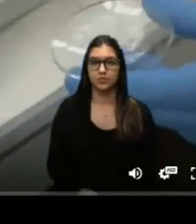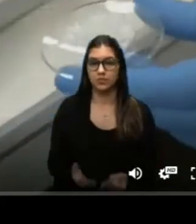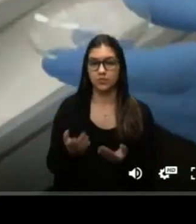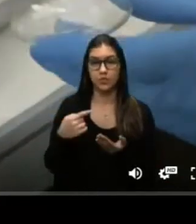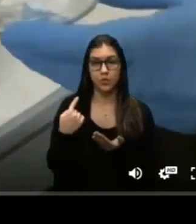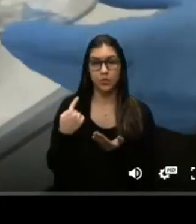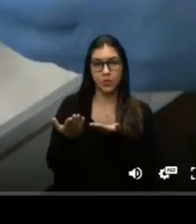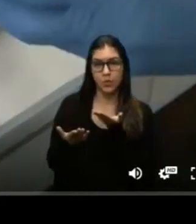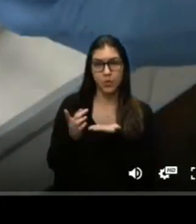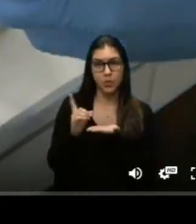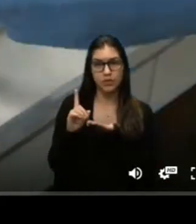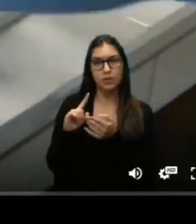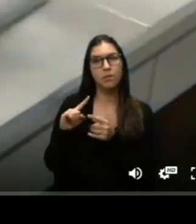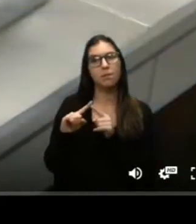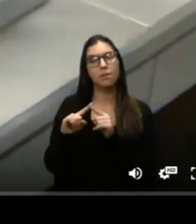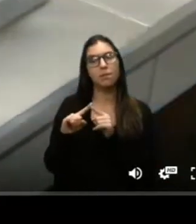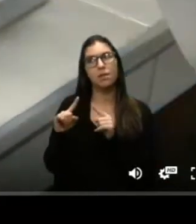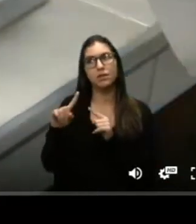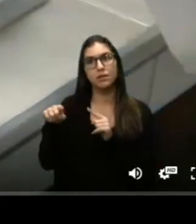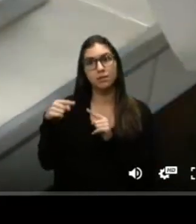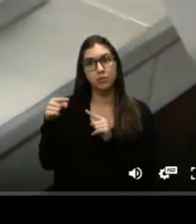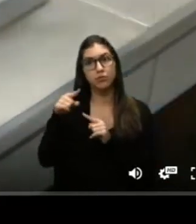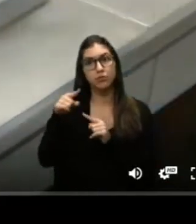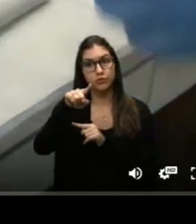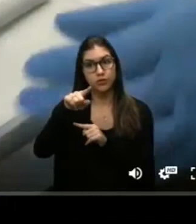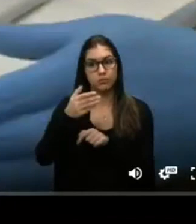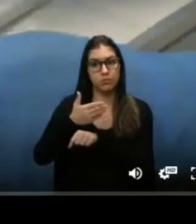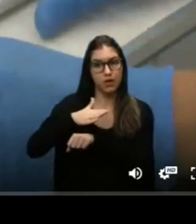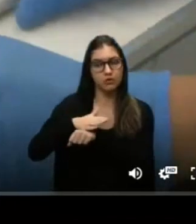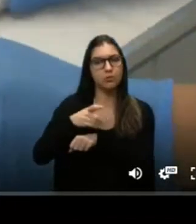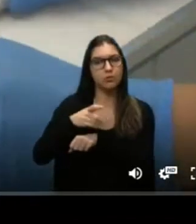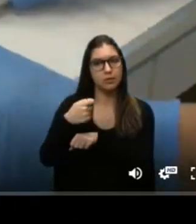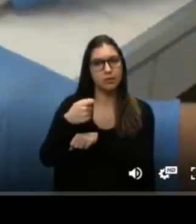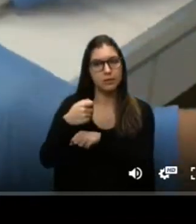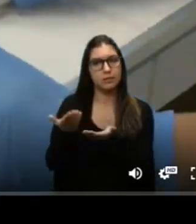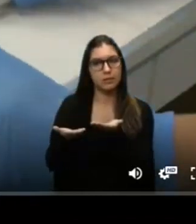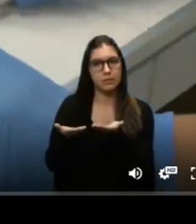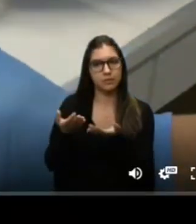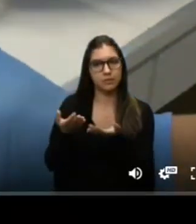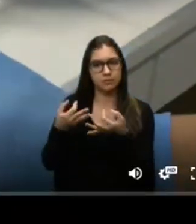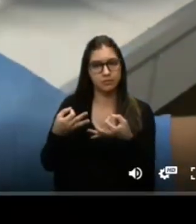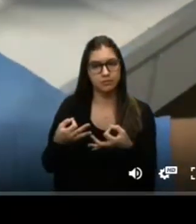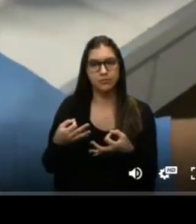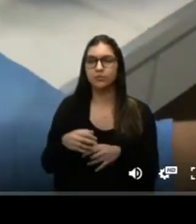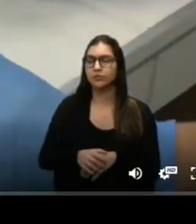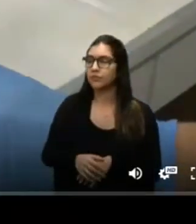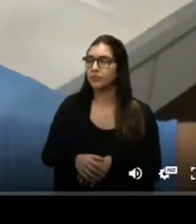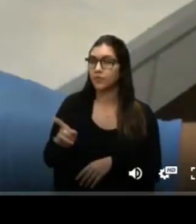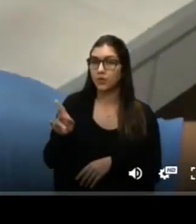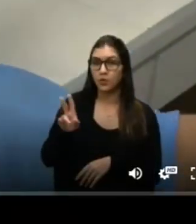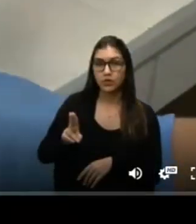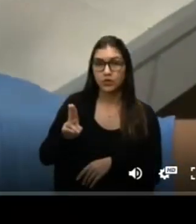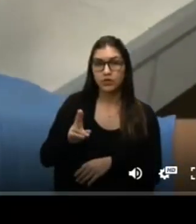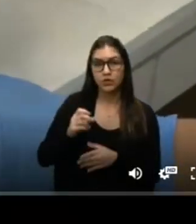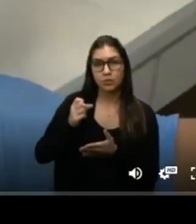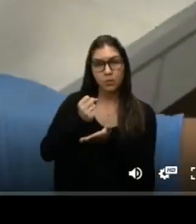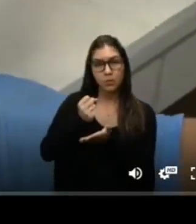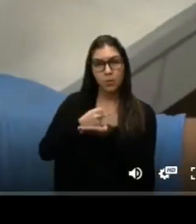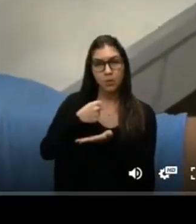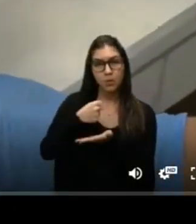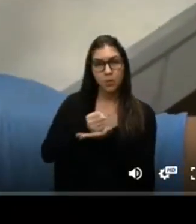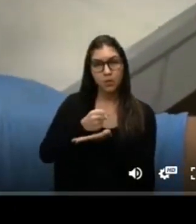fazer agora um novo experimento misturando os dois. Utilizando então almofarias e listil. Deixa eu